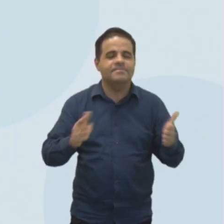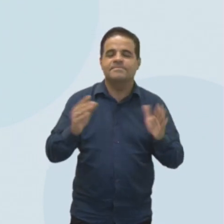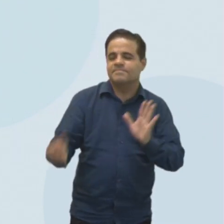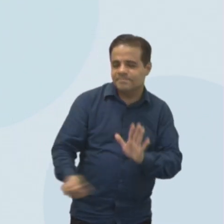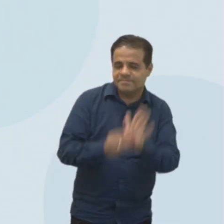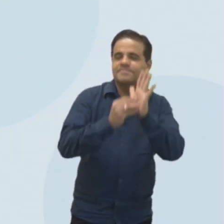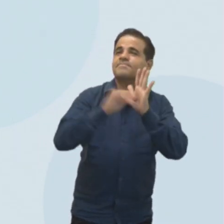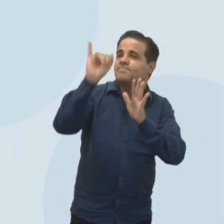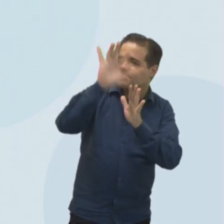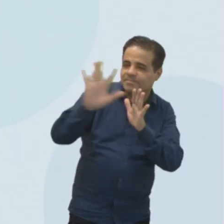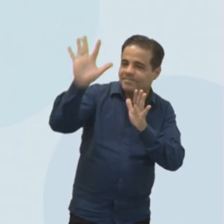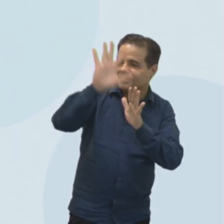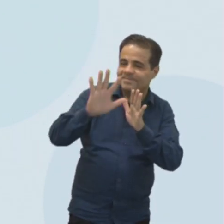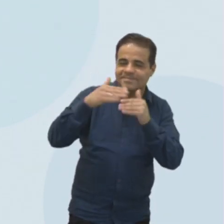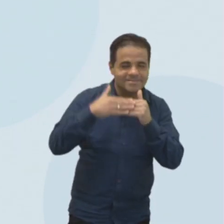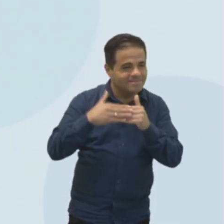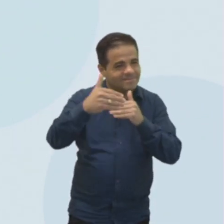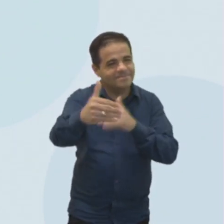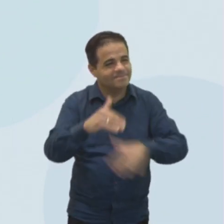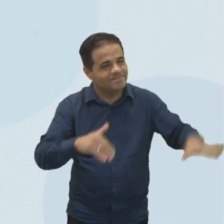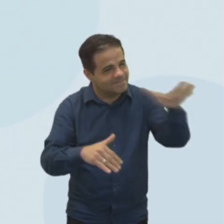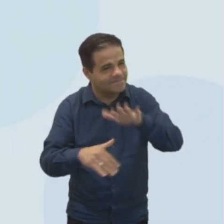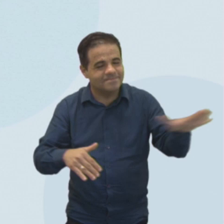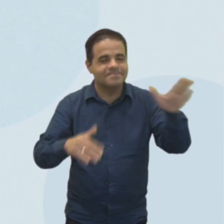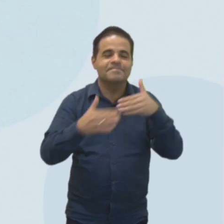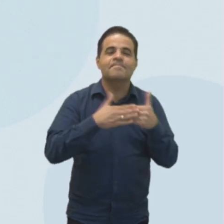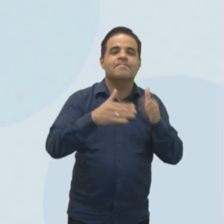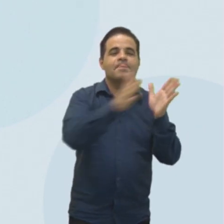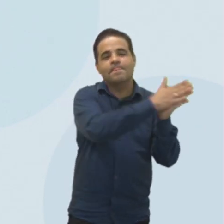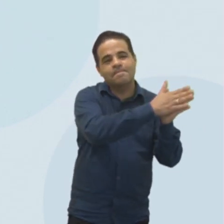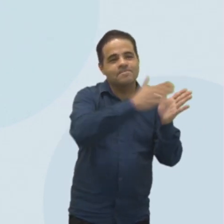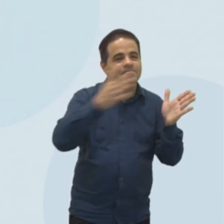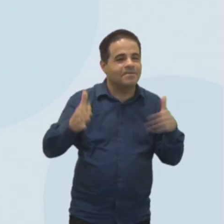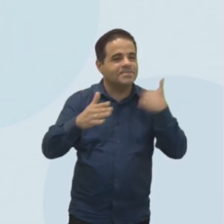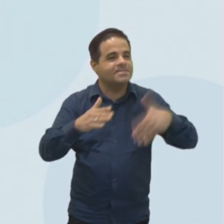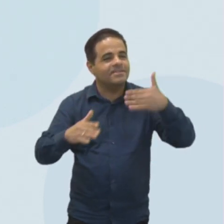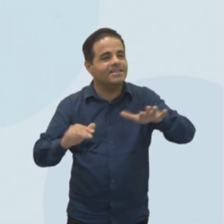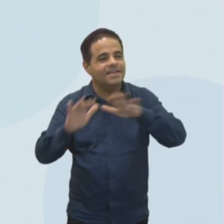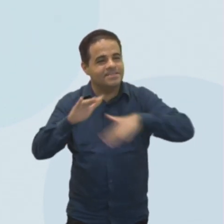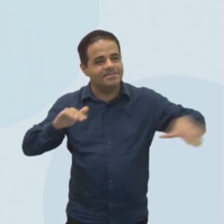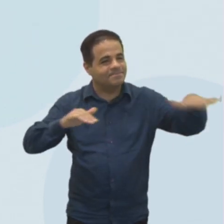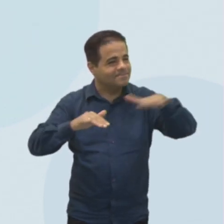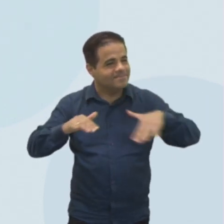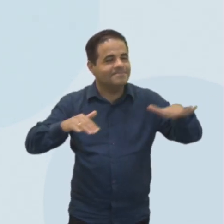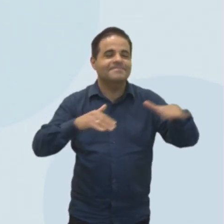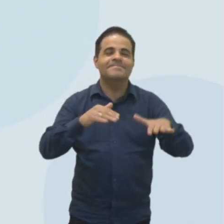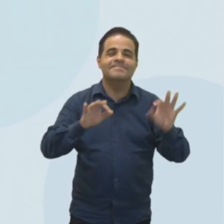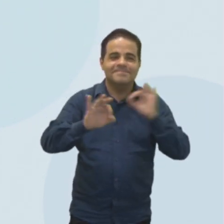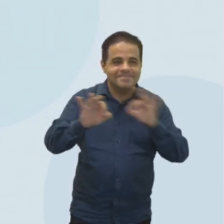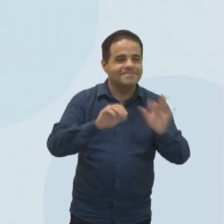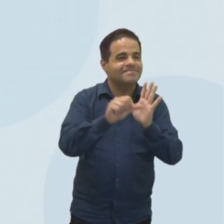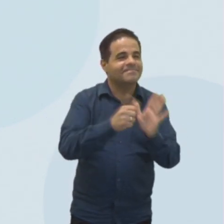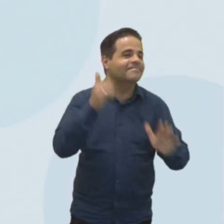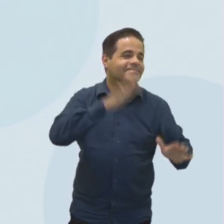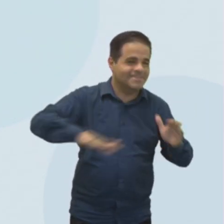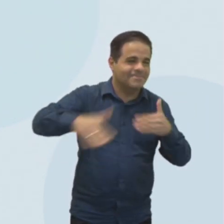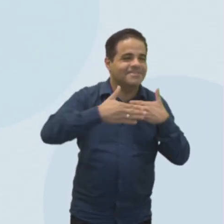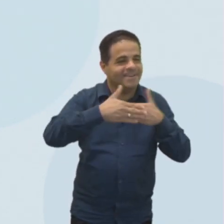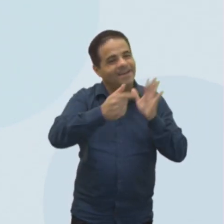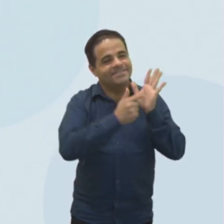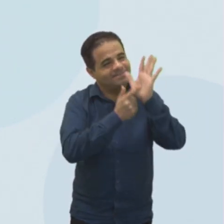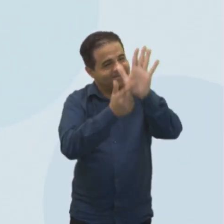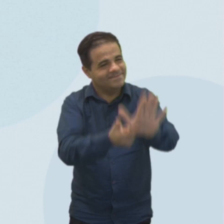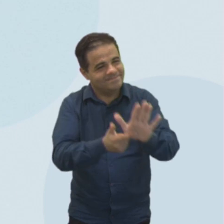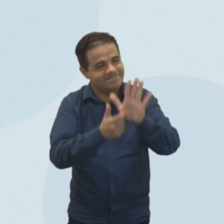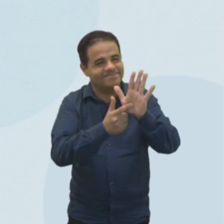a imagem direcionada da câmera para uma única pessoa, também é outro formato. Isso também